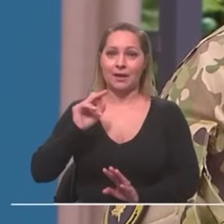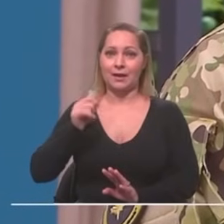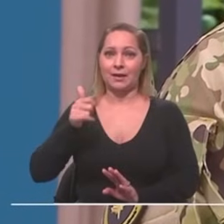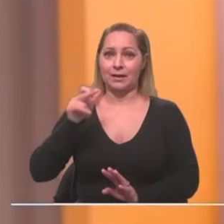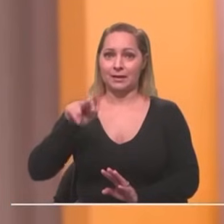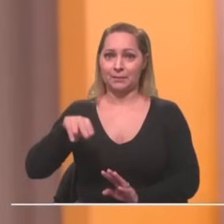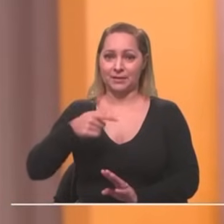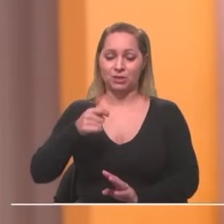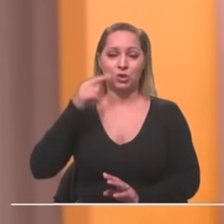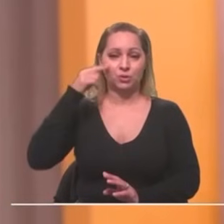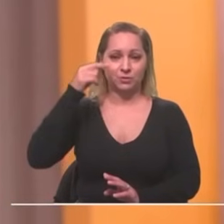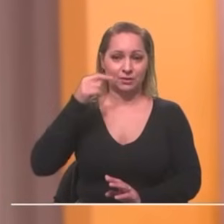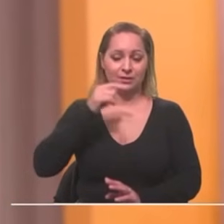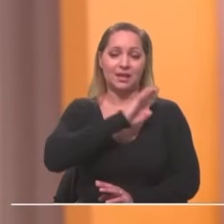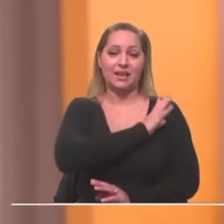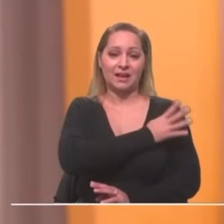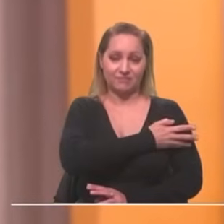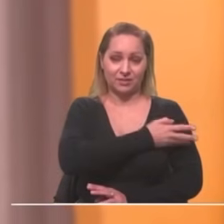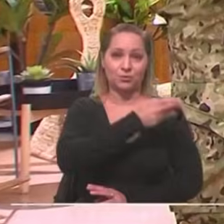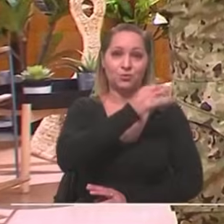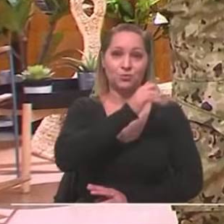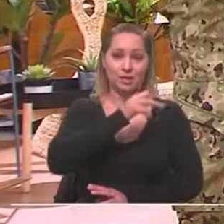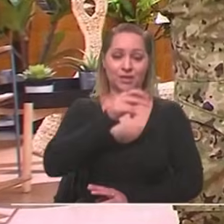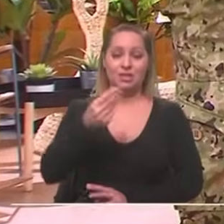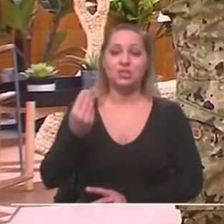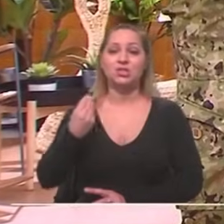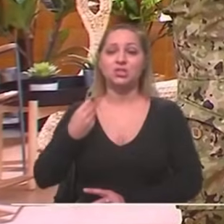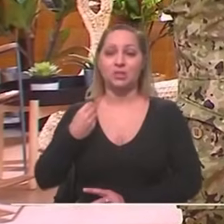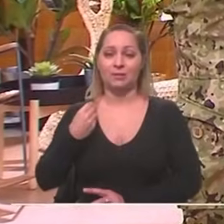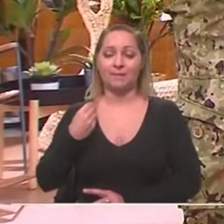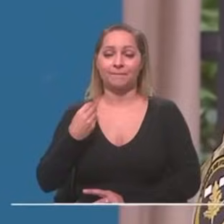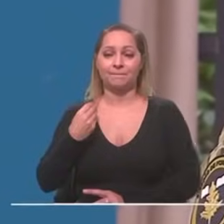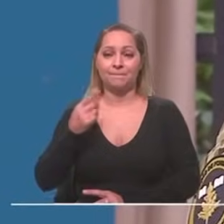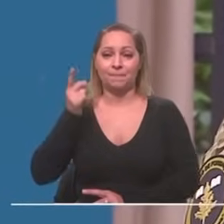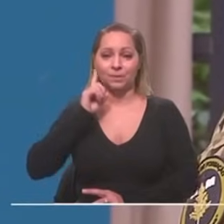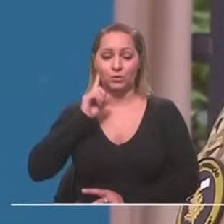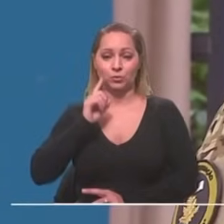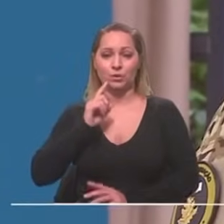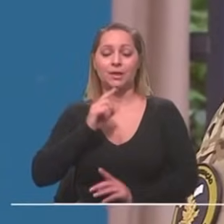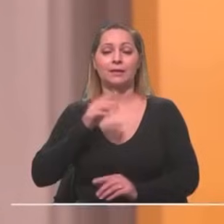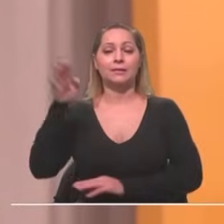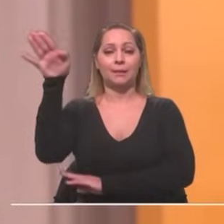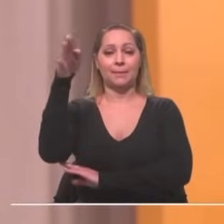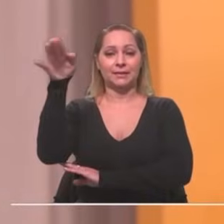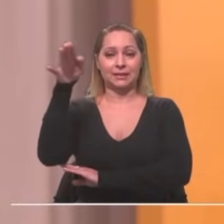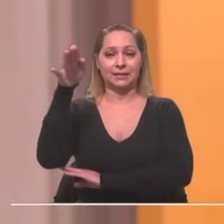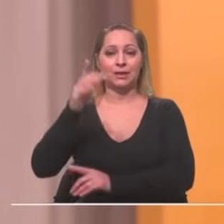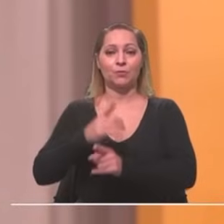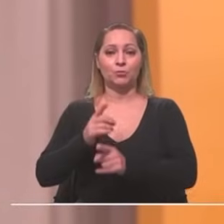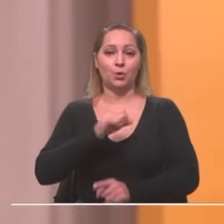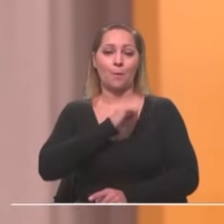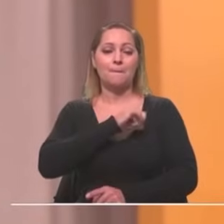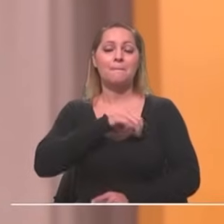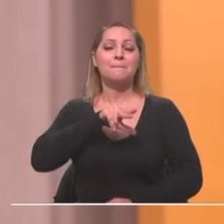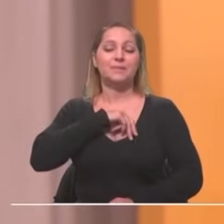em Aveiro, no RIA, fui chamado... No dia de juramento de bandeira, porque recebi uma medalha de